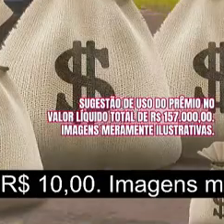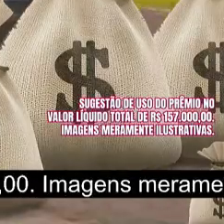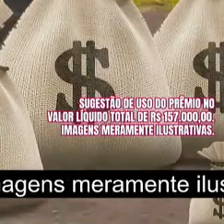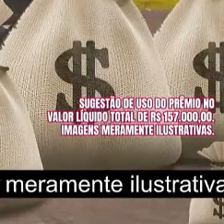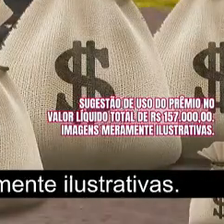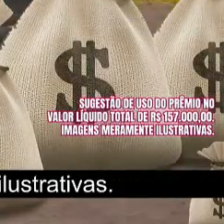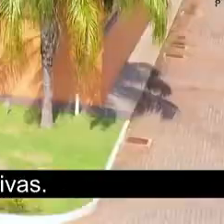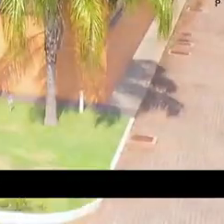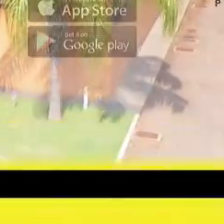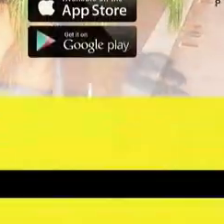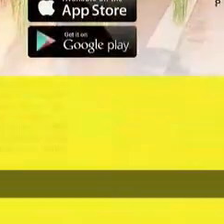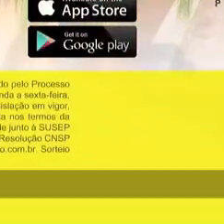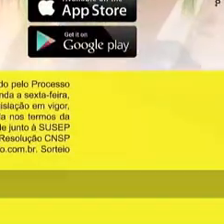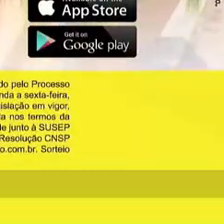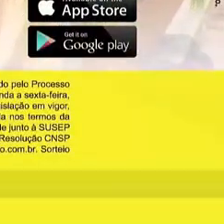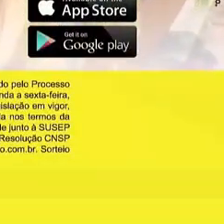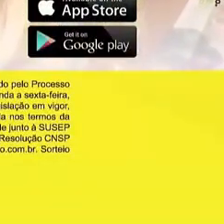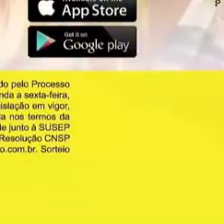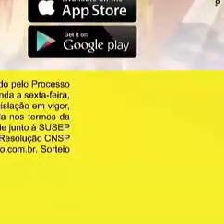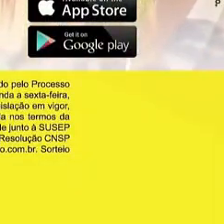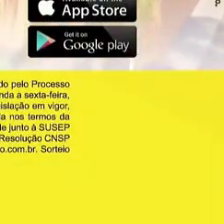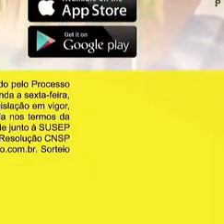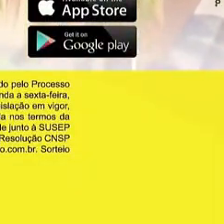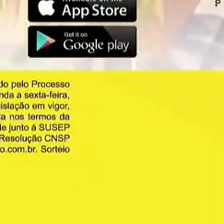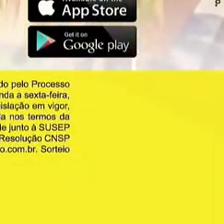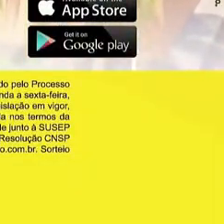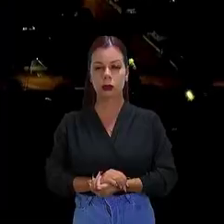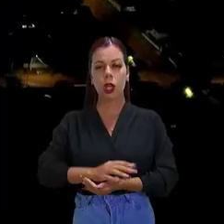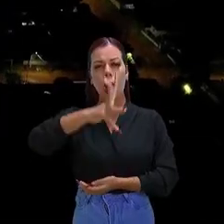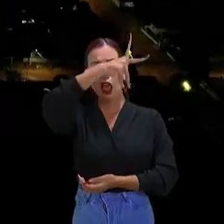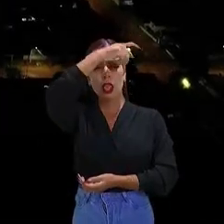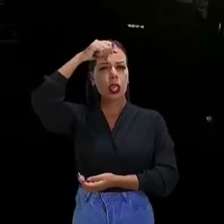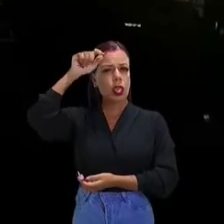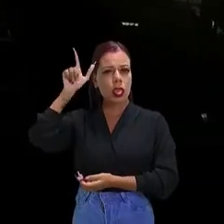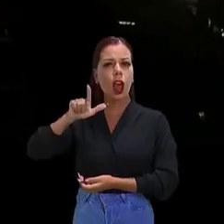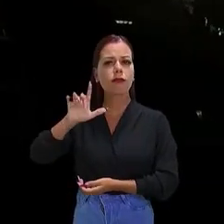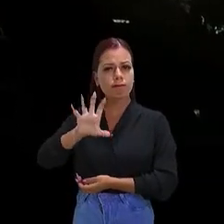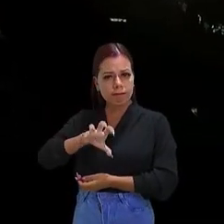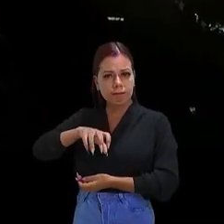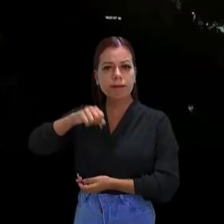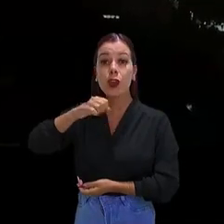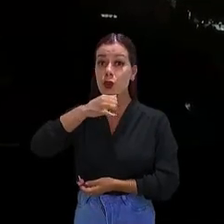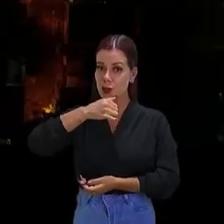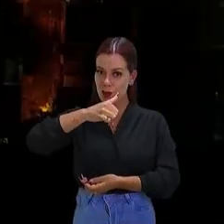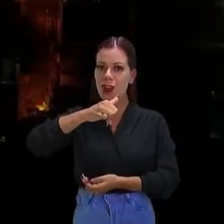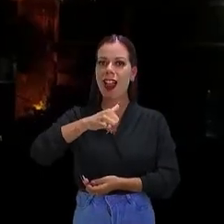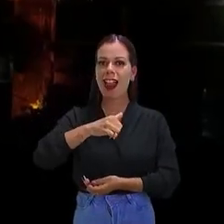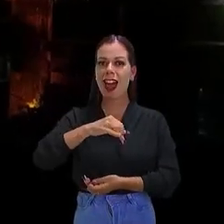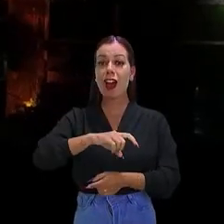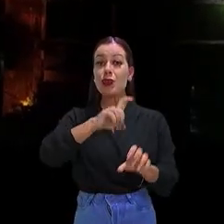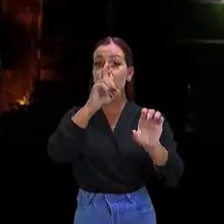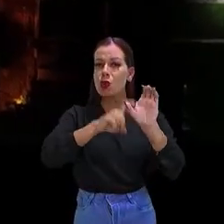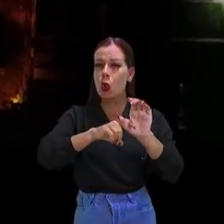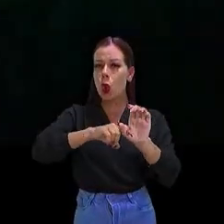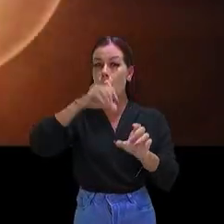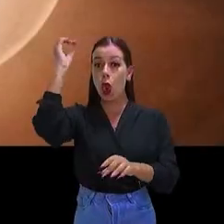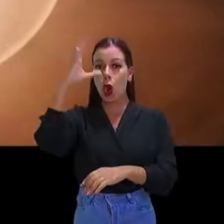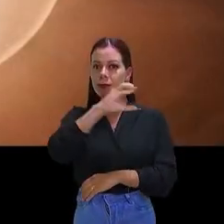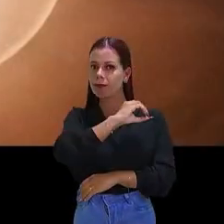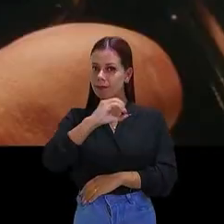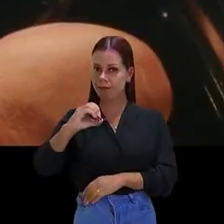mais R$ 30 mil. MS Cap, ajude e concorra. Mato Grosso do Sul ganha mais energia com o Conta de Luz